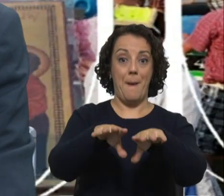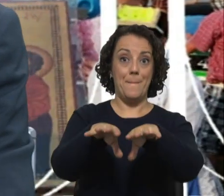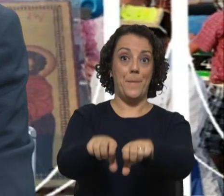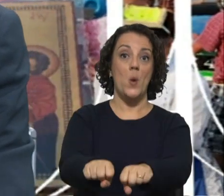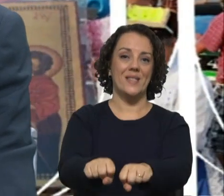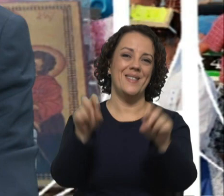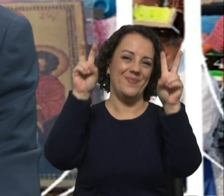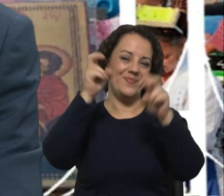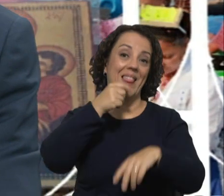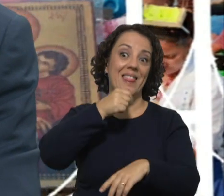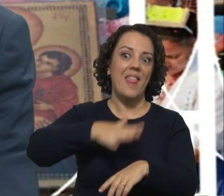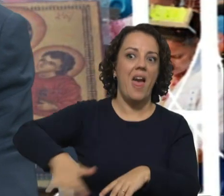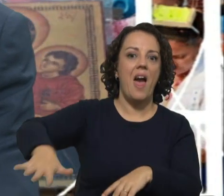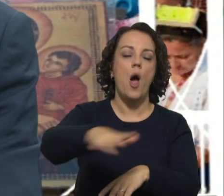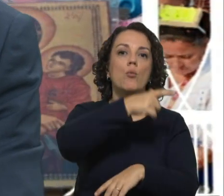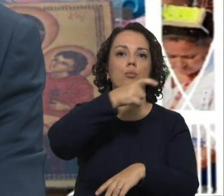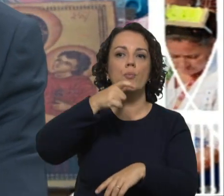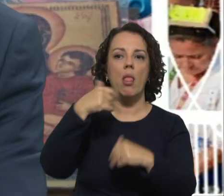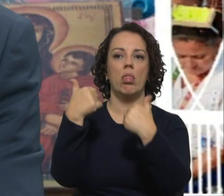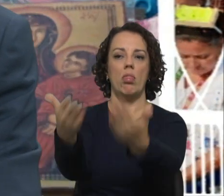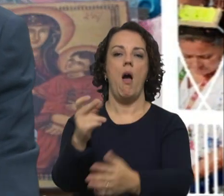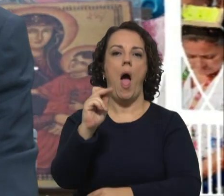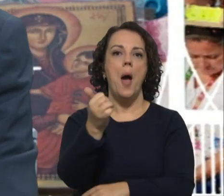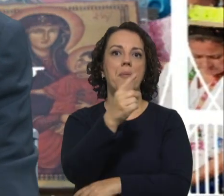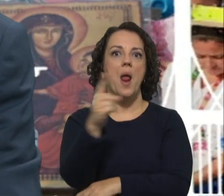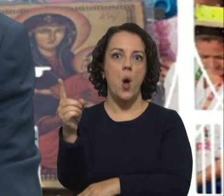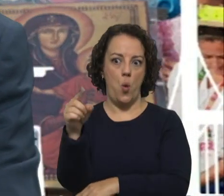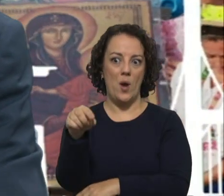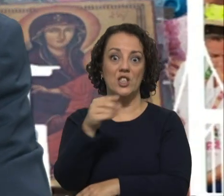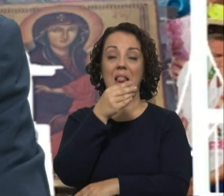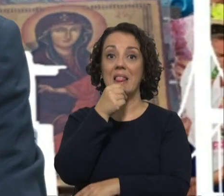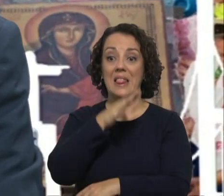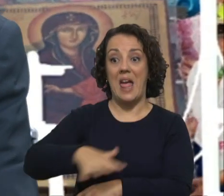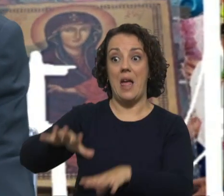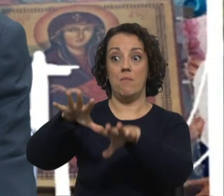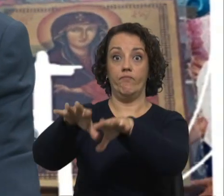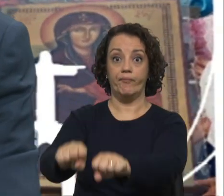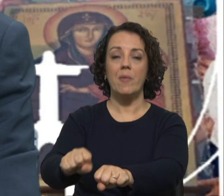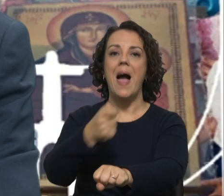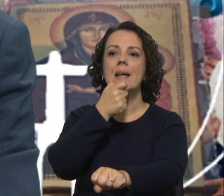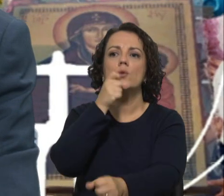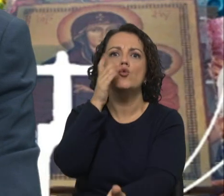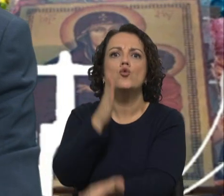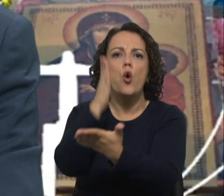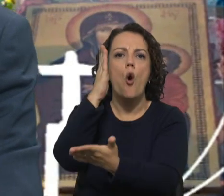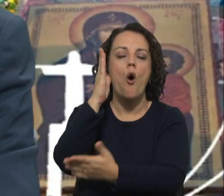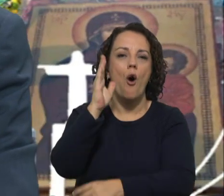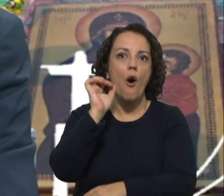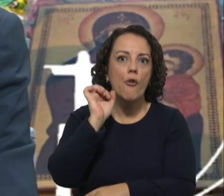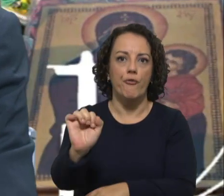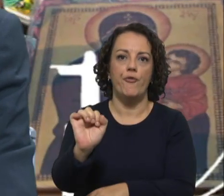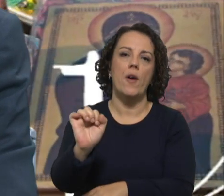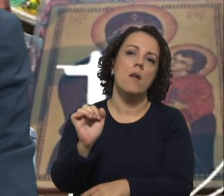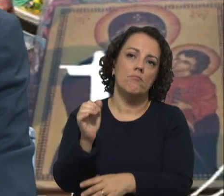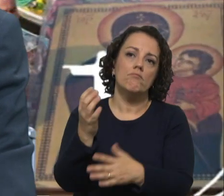terra prometida ao povo, a prometida a Abraão, a posse da terra significa uma posse em exclusividade, não é? Esta ideia de que, e é uma ideia que